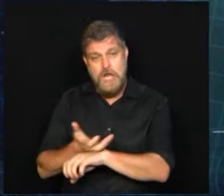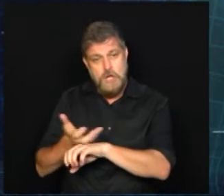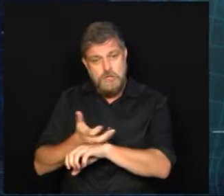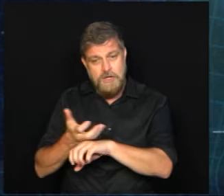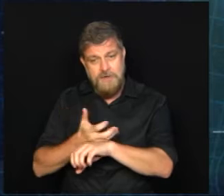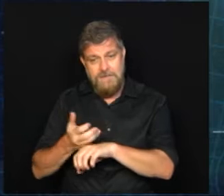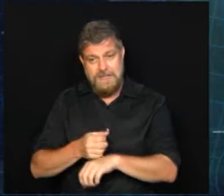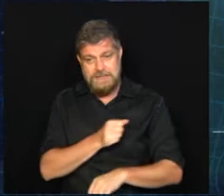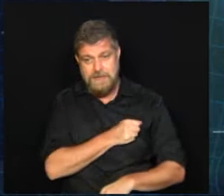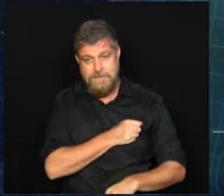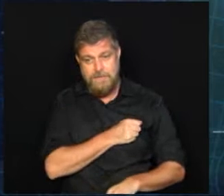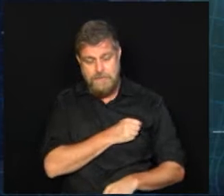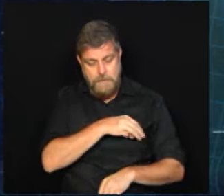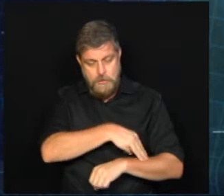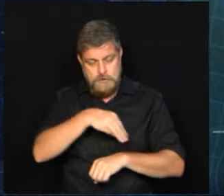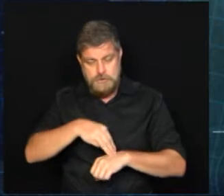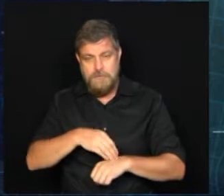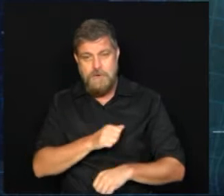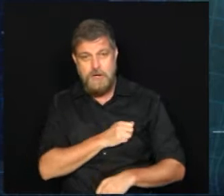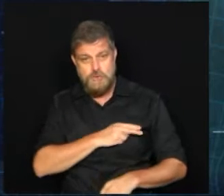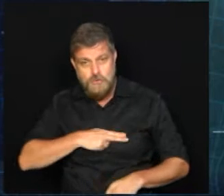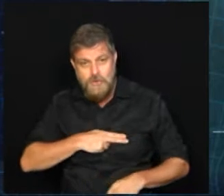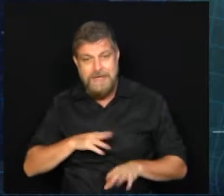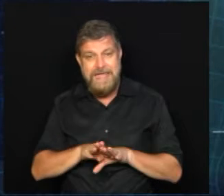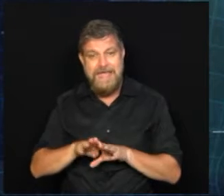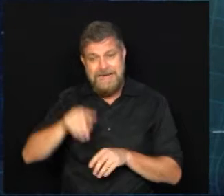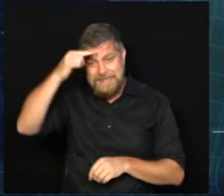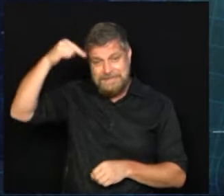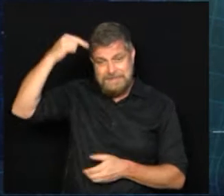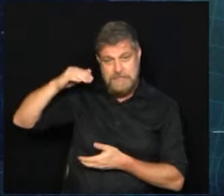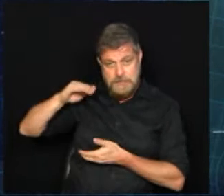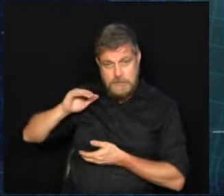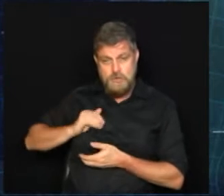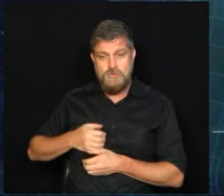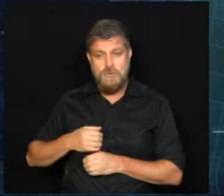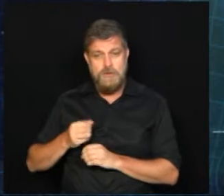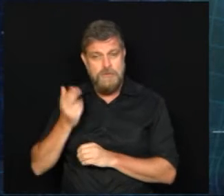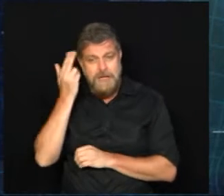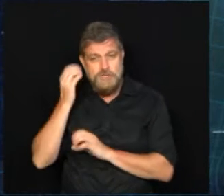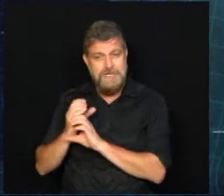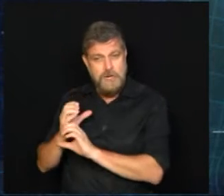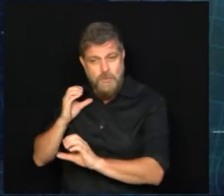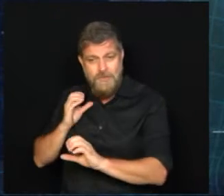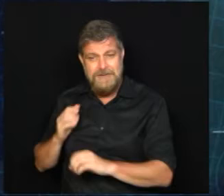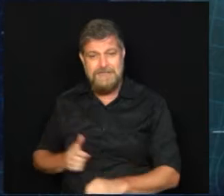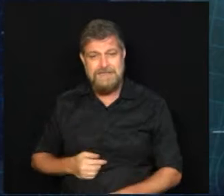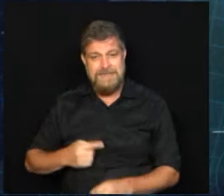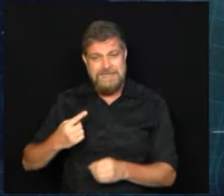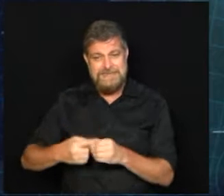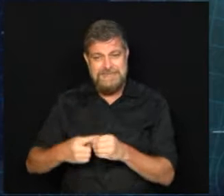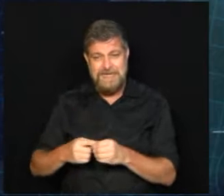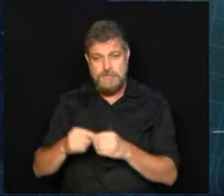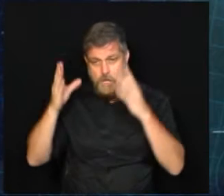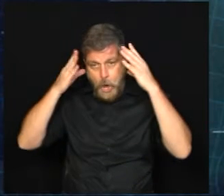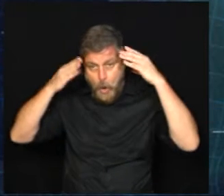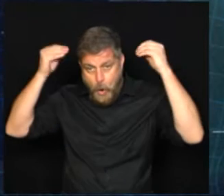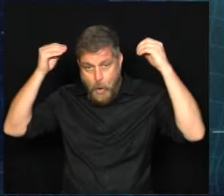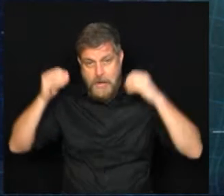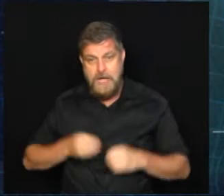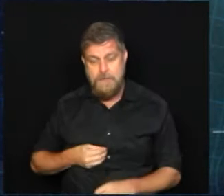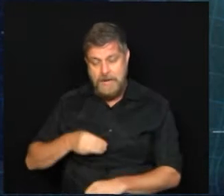Artur Nogueira Pedreira Santo Antonio de posse em Engenheiro Coelho cidades com menos de Mil casos Holambra em